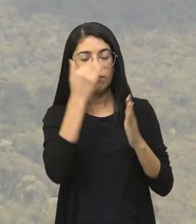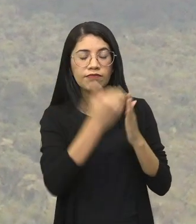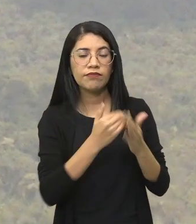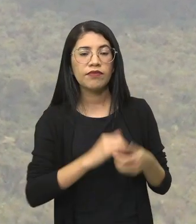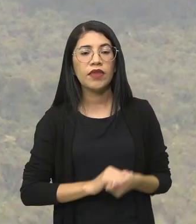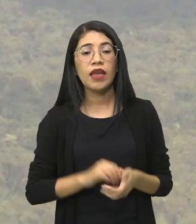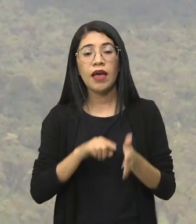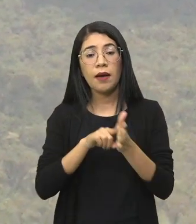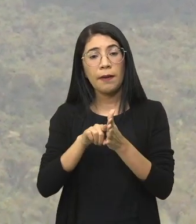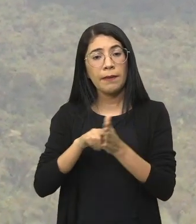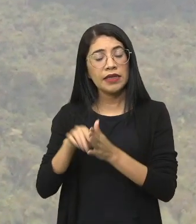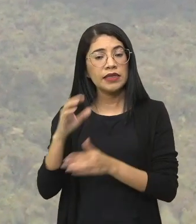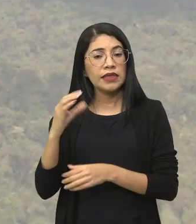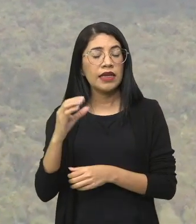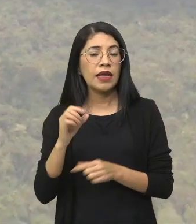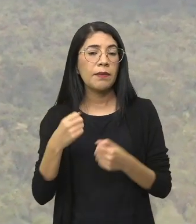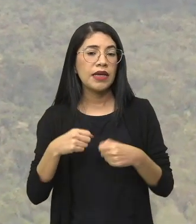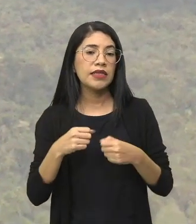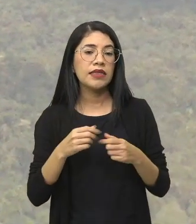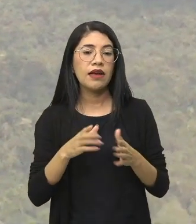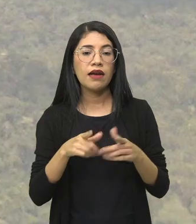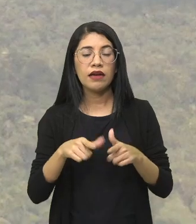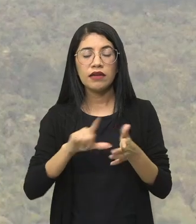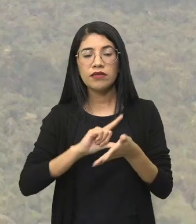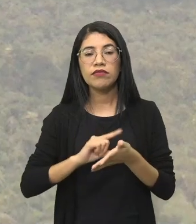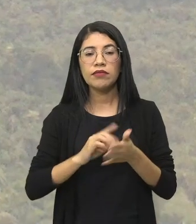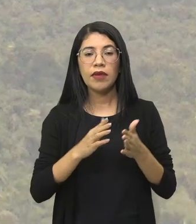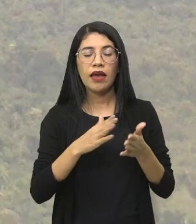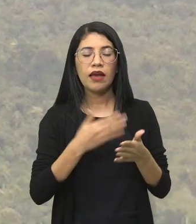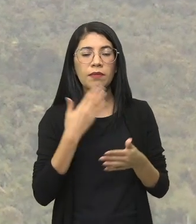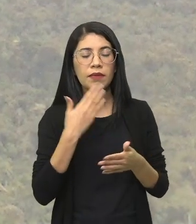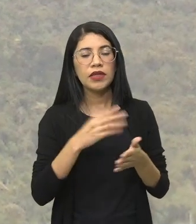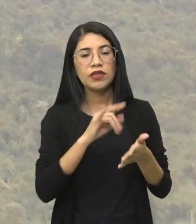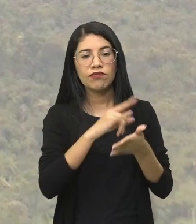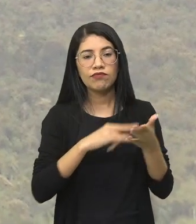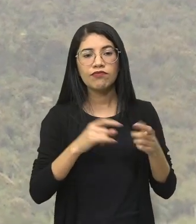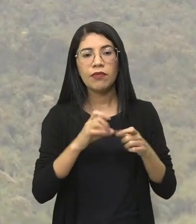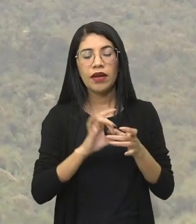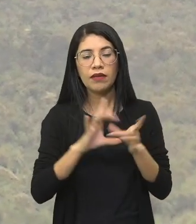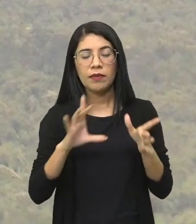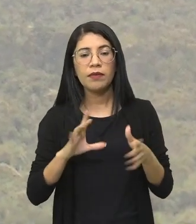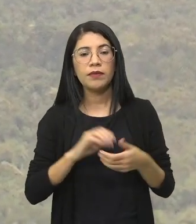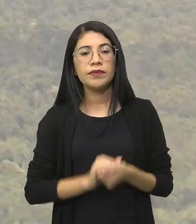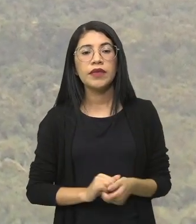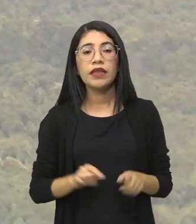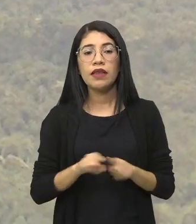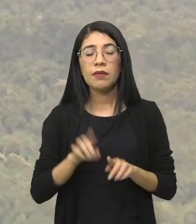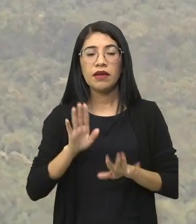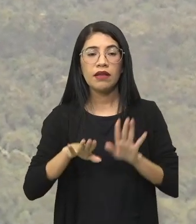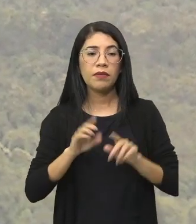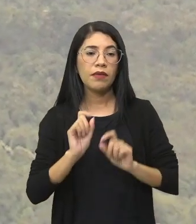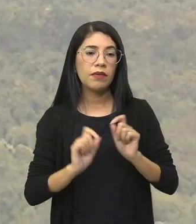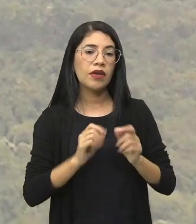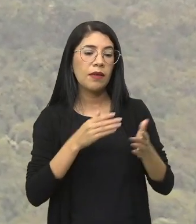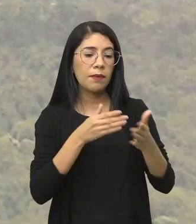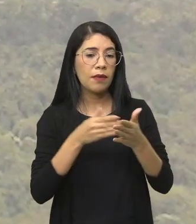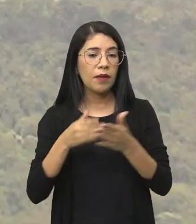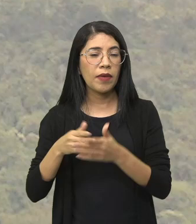científica depende de autorização prévia do órgão responsável pela administração da unidade e está sujeita às condições e